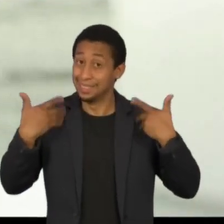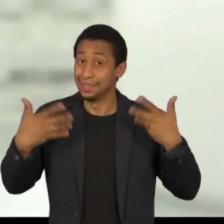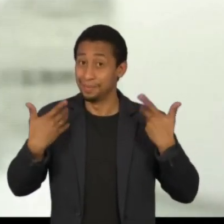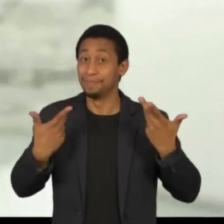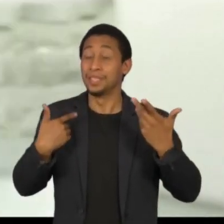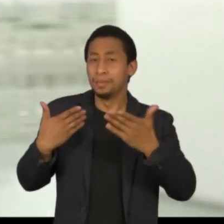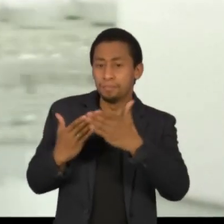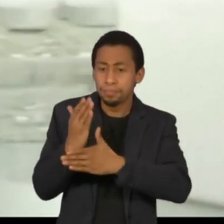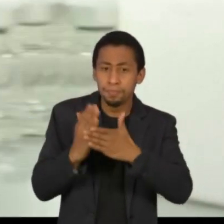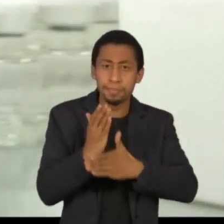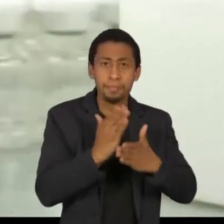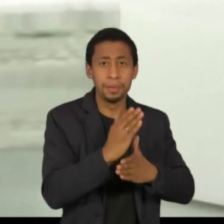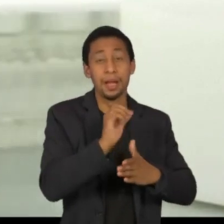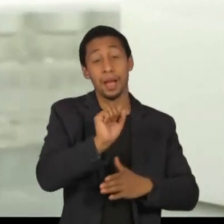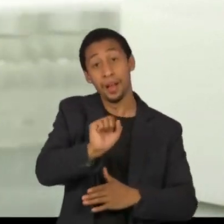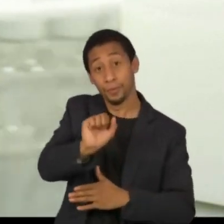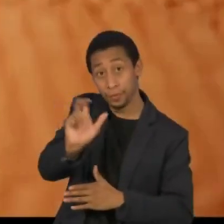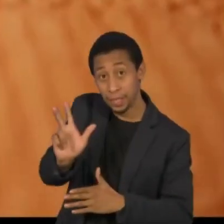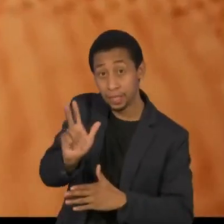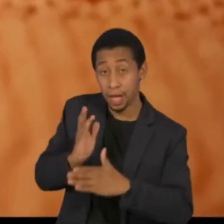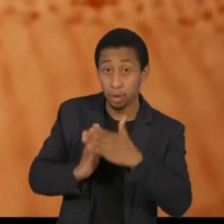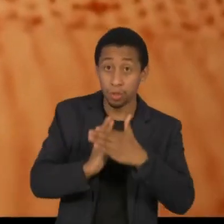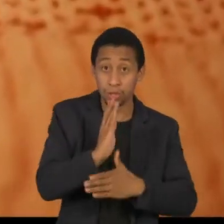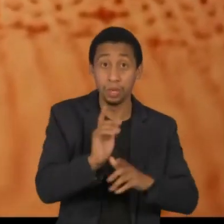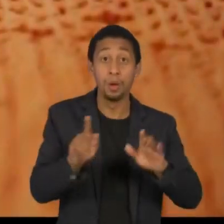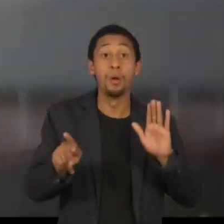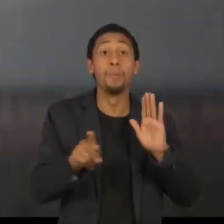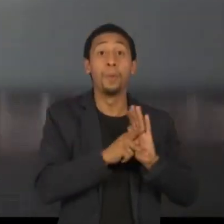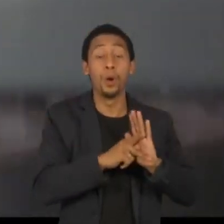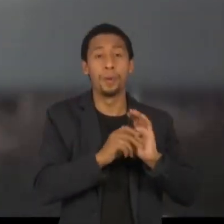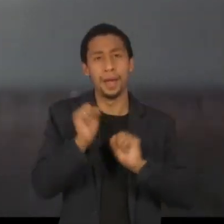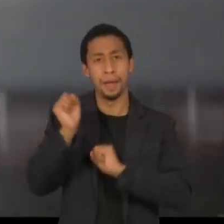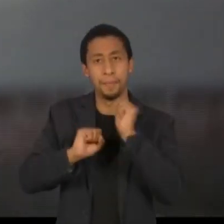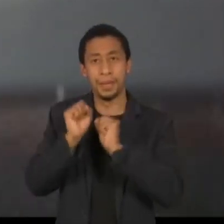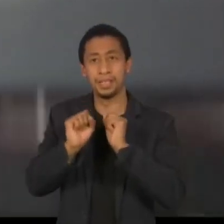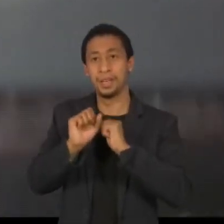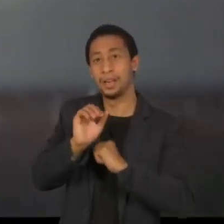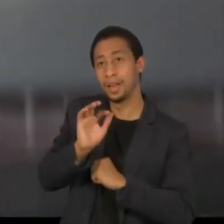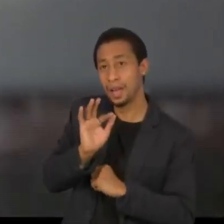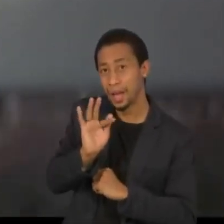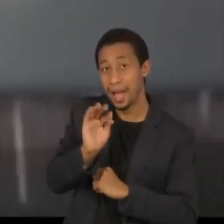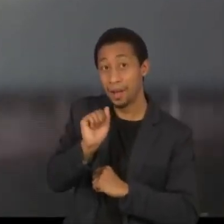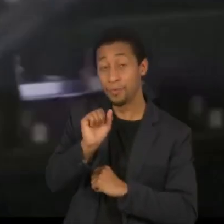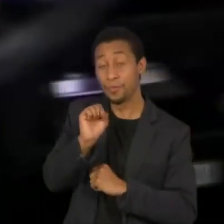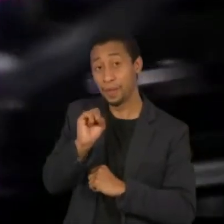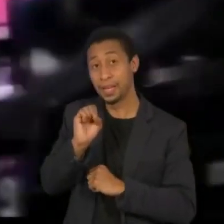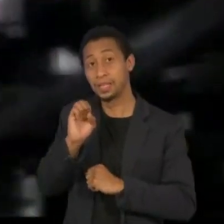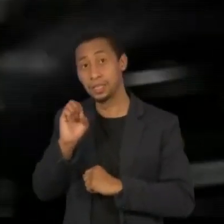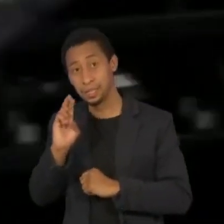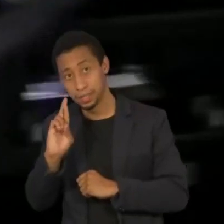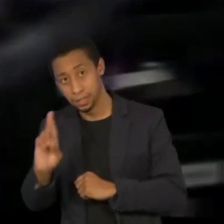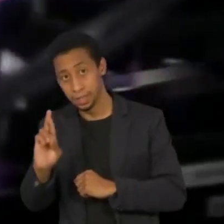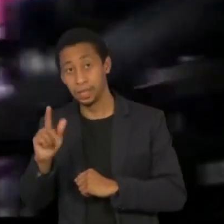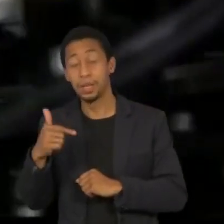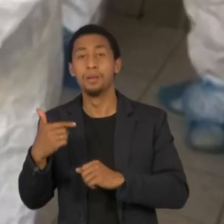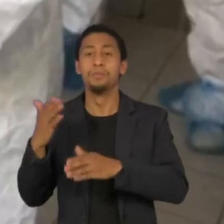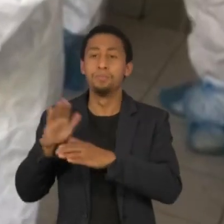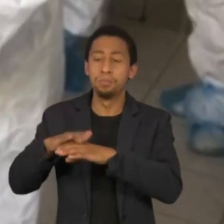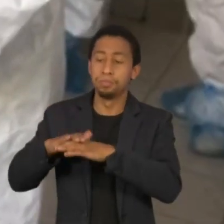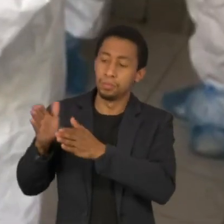testes autorizados pela Anvisa no Brasil é da Pfizer, que realiza as fases 1, 2 e 3 de forma